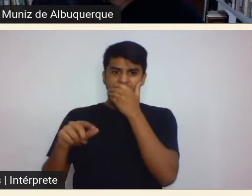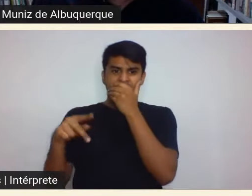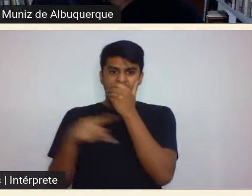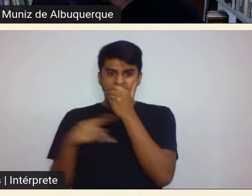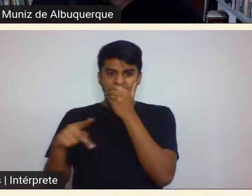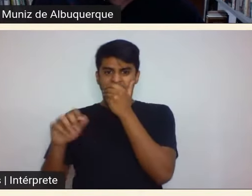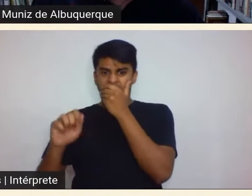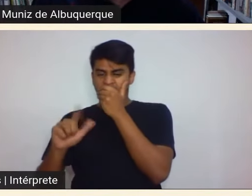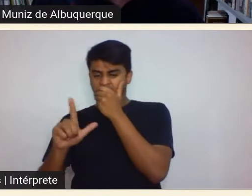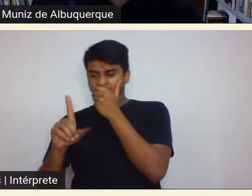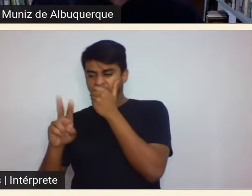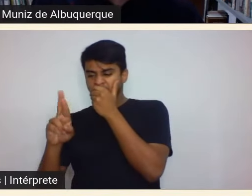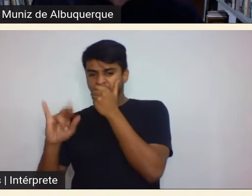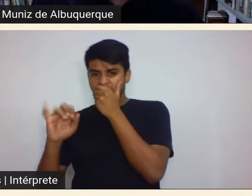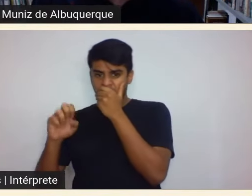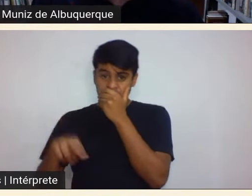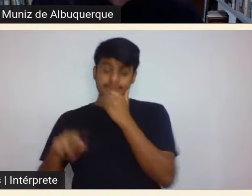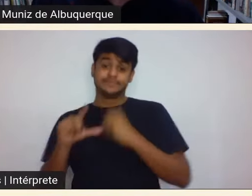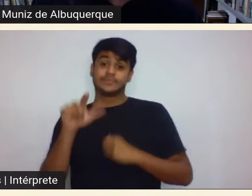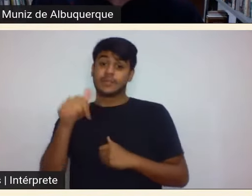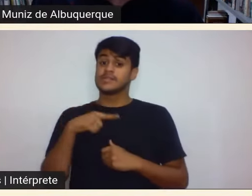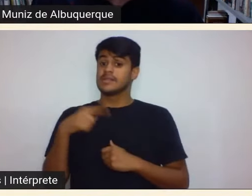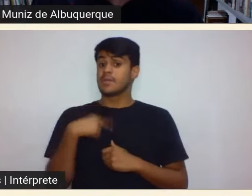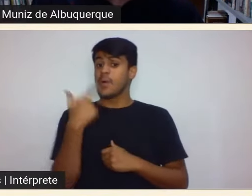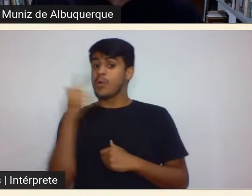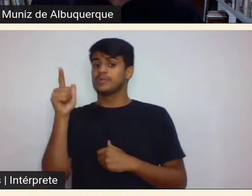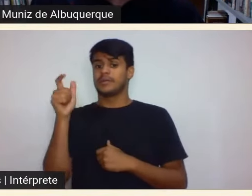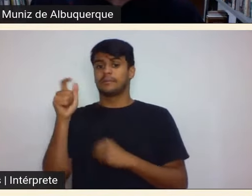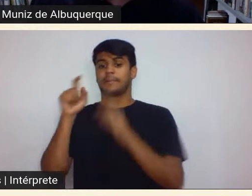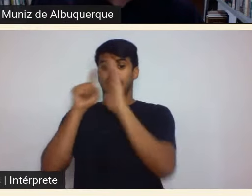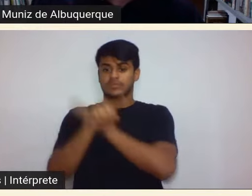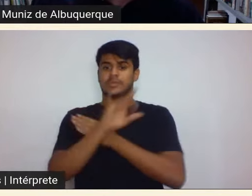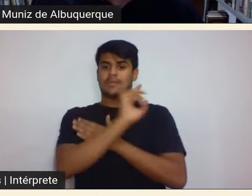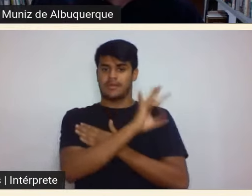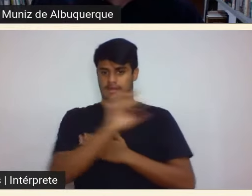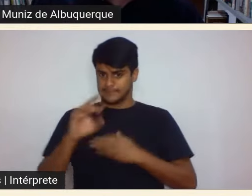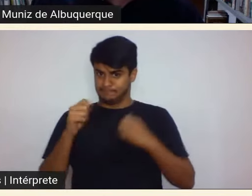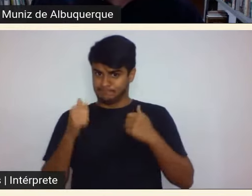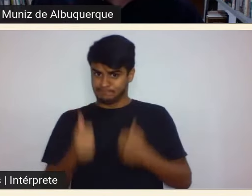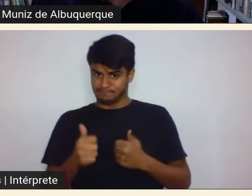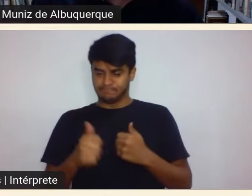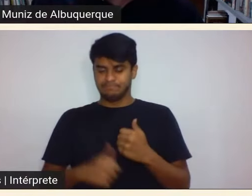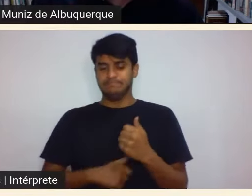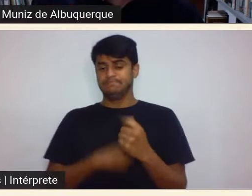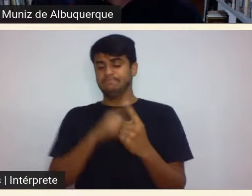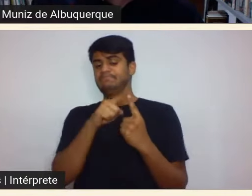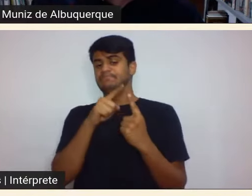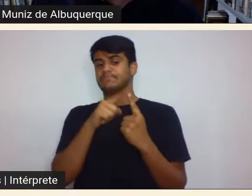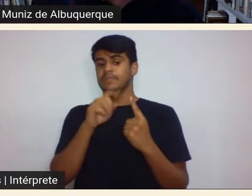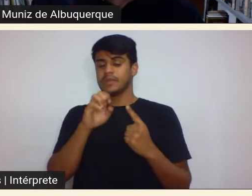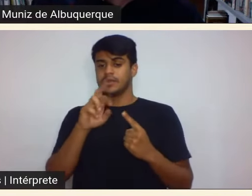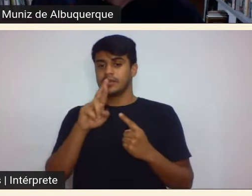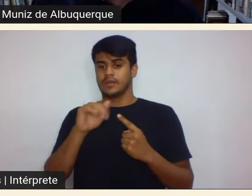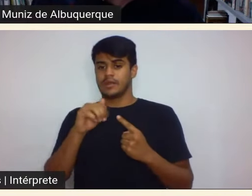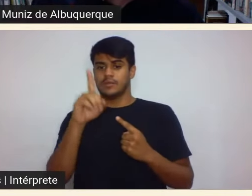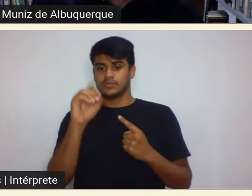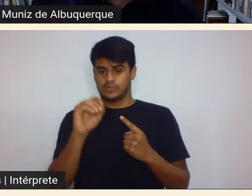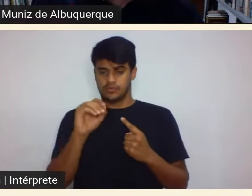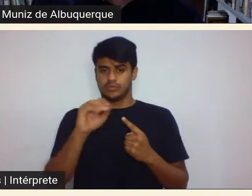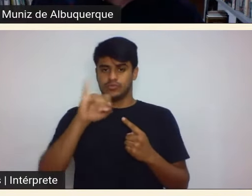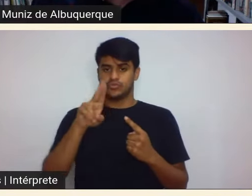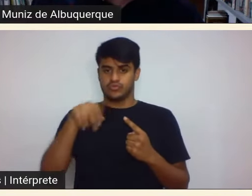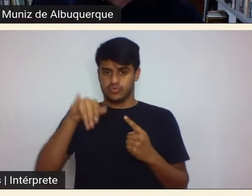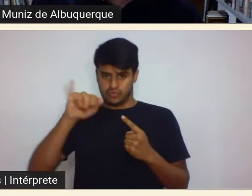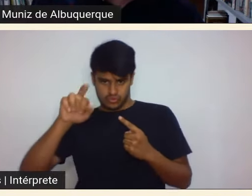tenho perguntas endereçadas especificamente a cada um. A primeira pergunta é do Heraldo Márcio Galvão Júnior, que diz